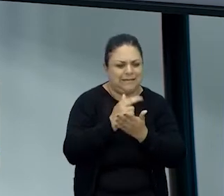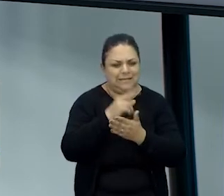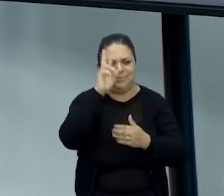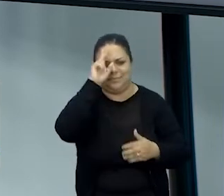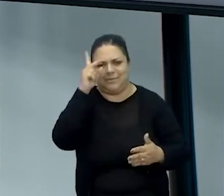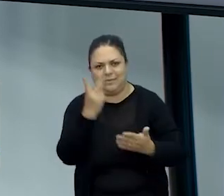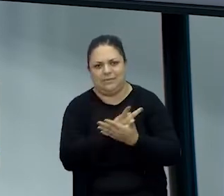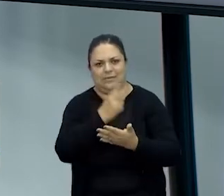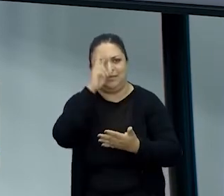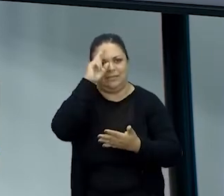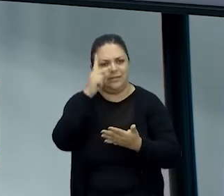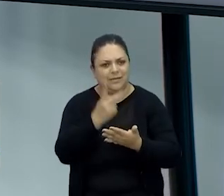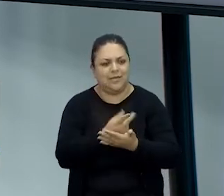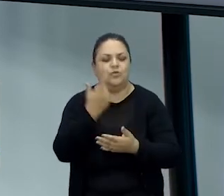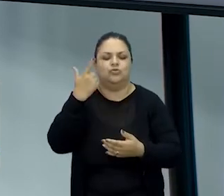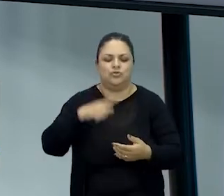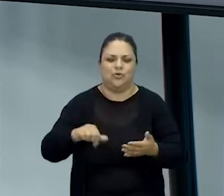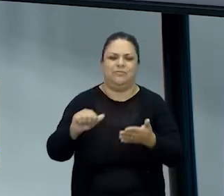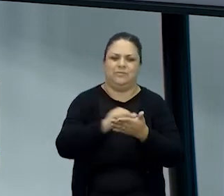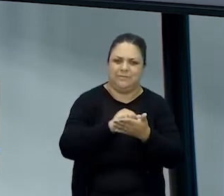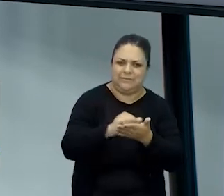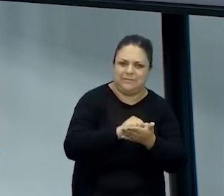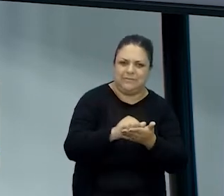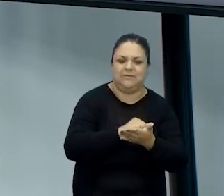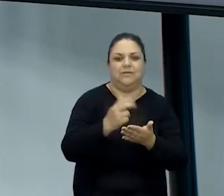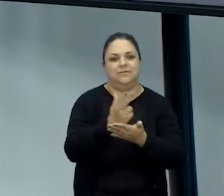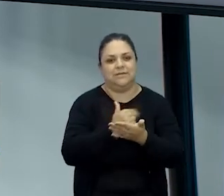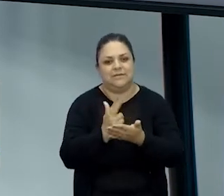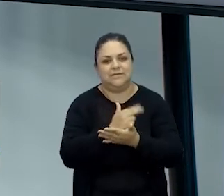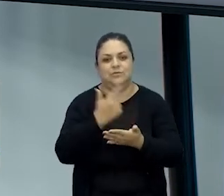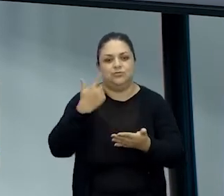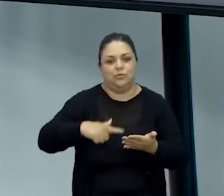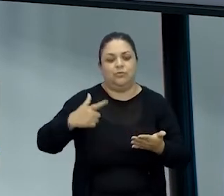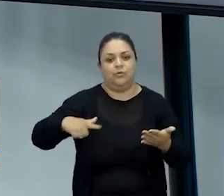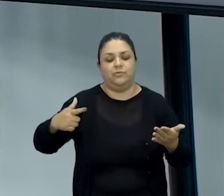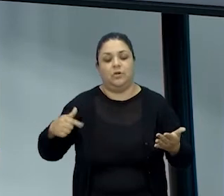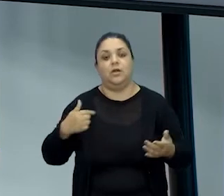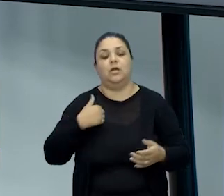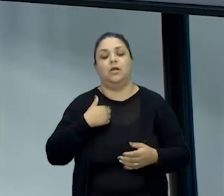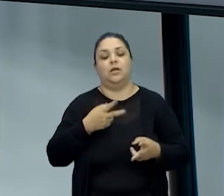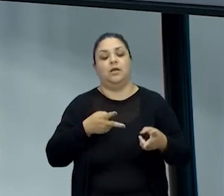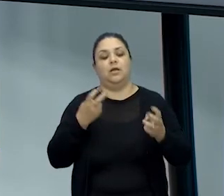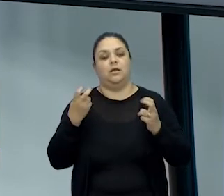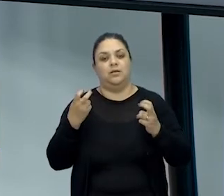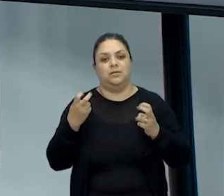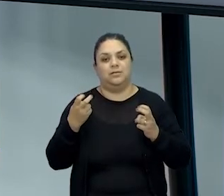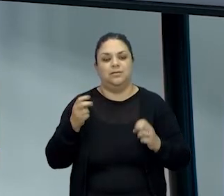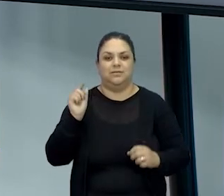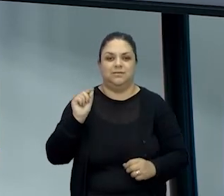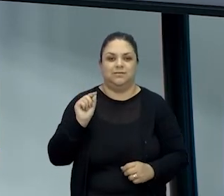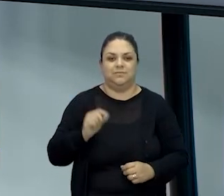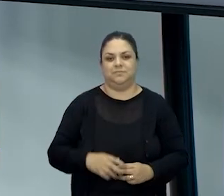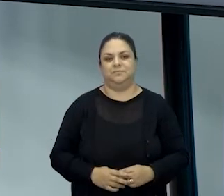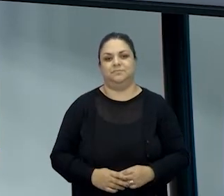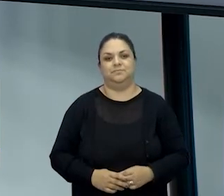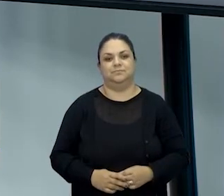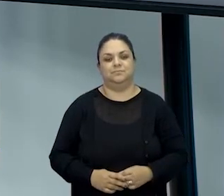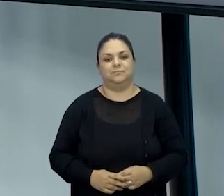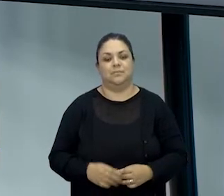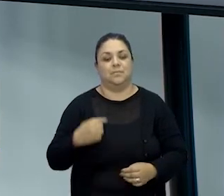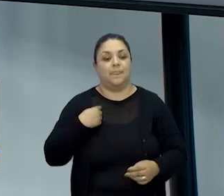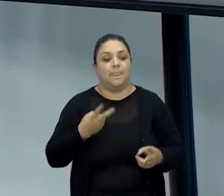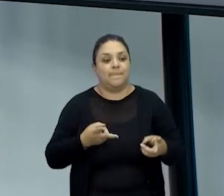errando, refazendo, apagando, né, eu percebi uma coisa, né? Eu percebi que daria